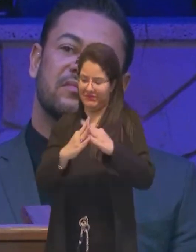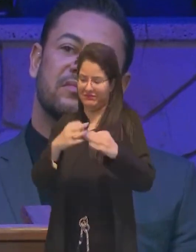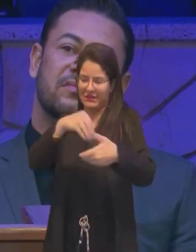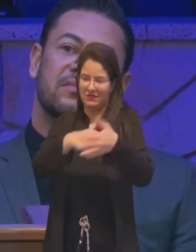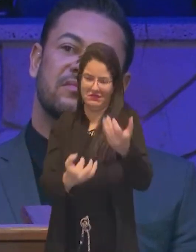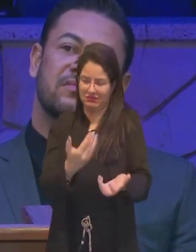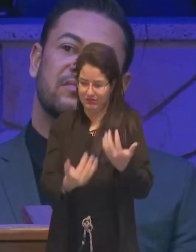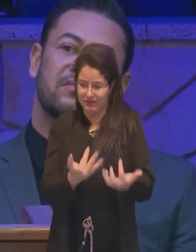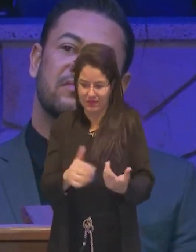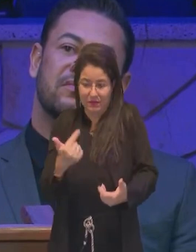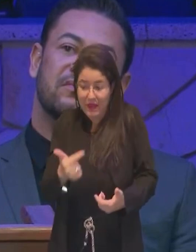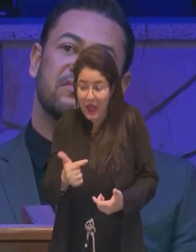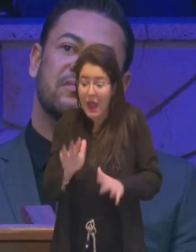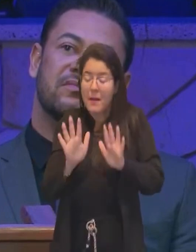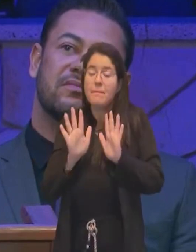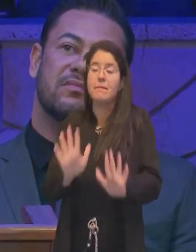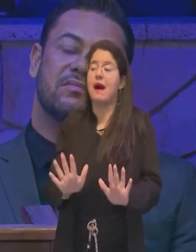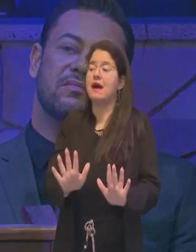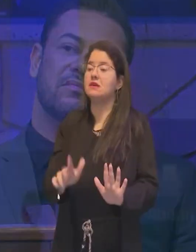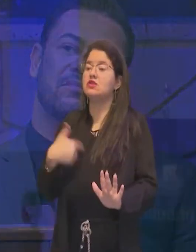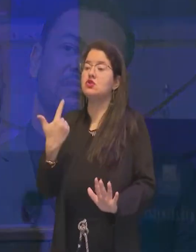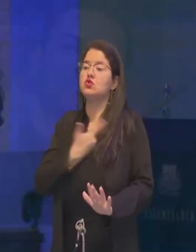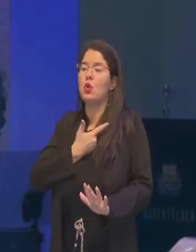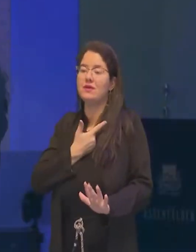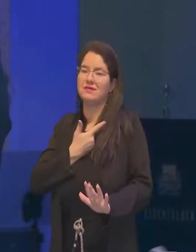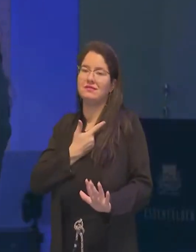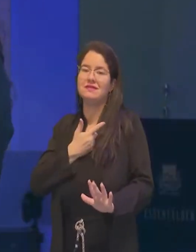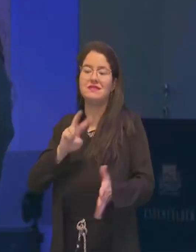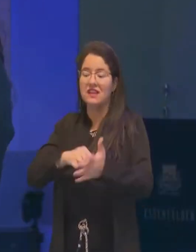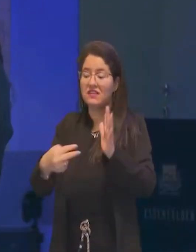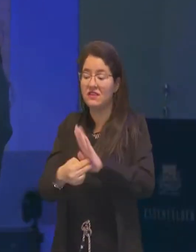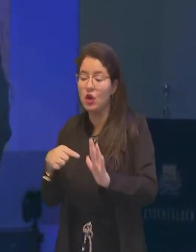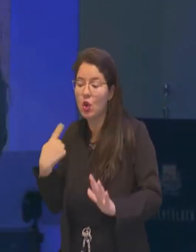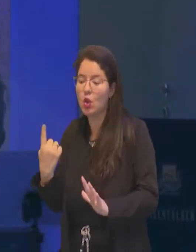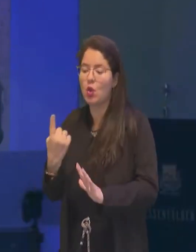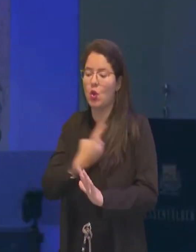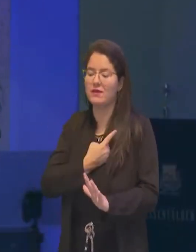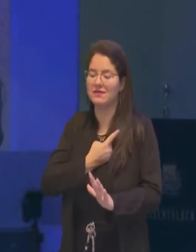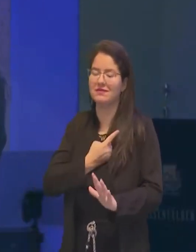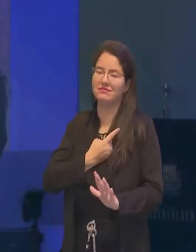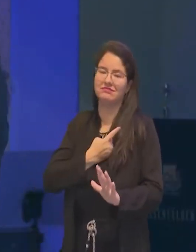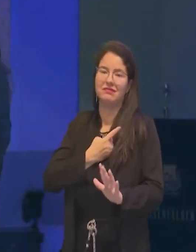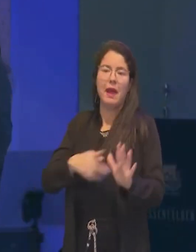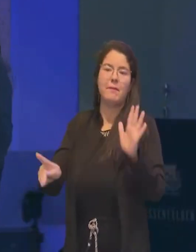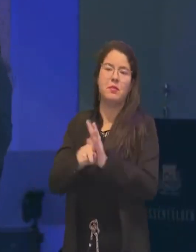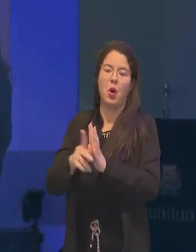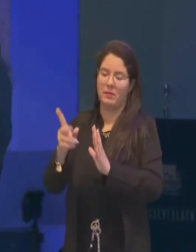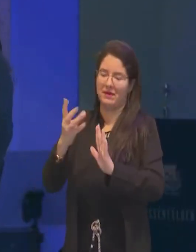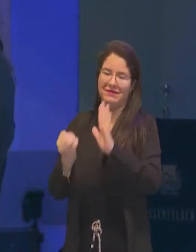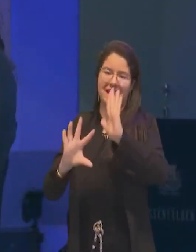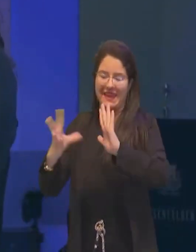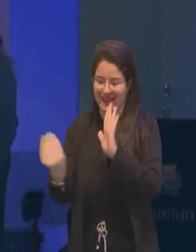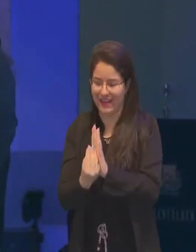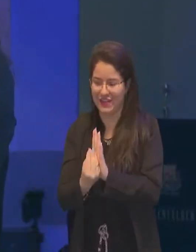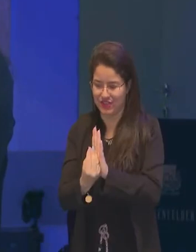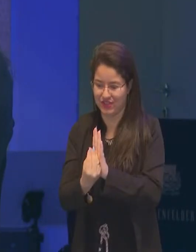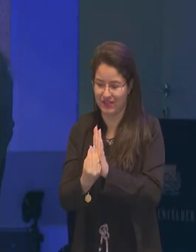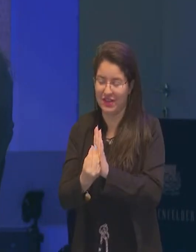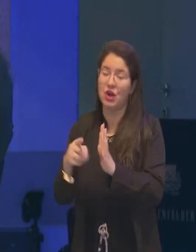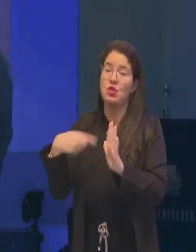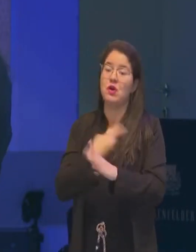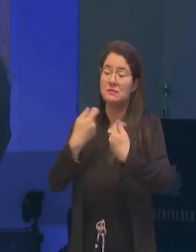mas nós somos o templo agora. Então nós precisamos continuar mantendo essa chama acesa todos os